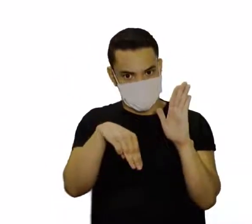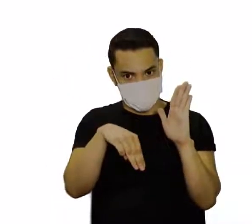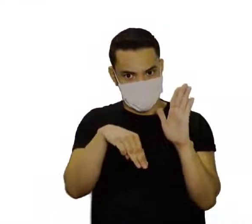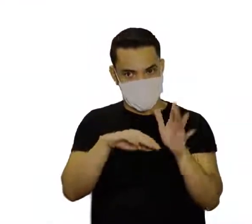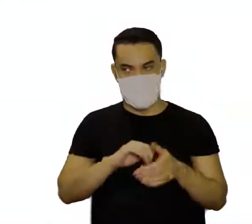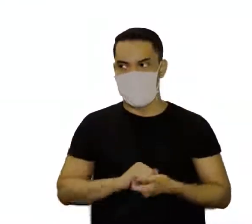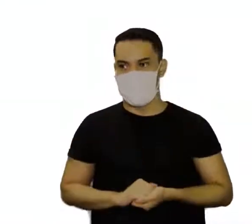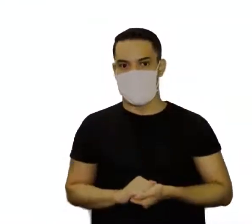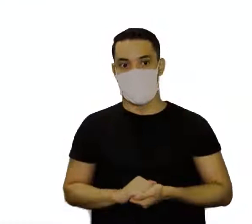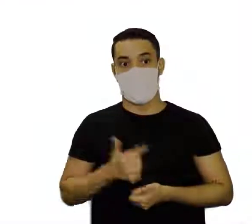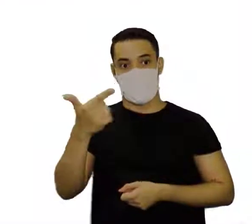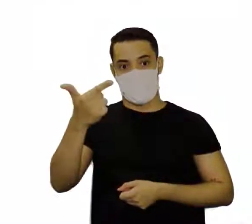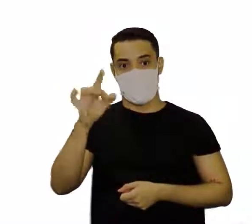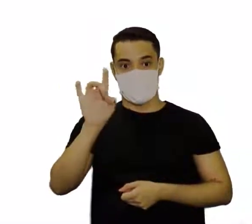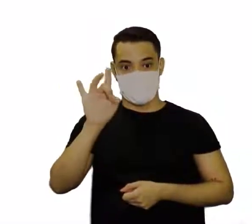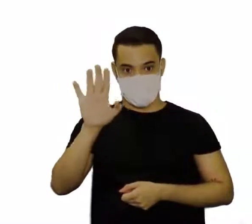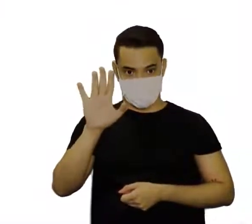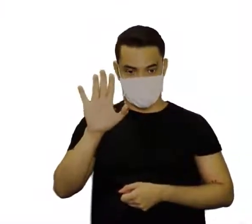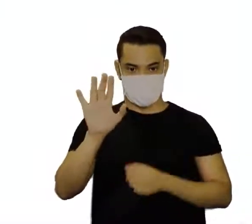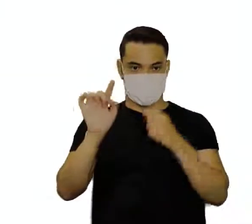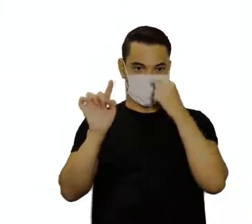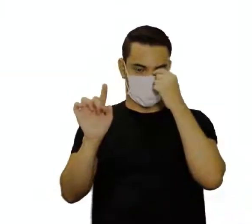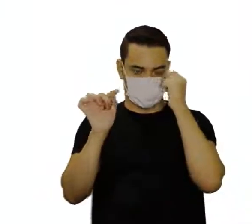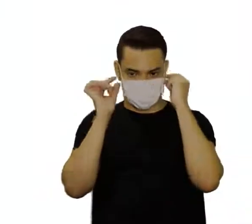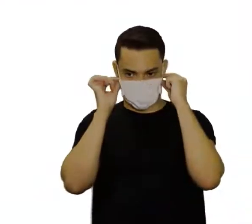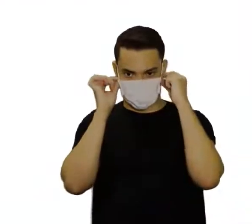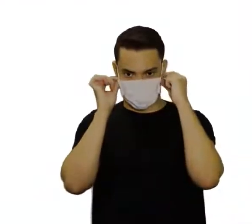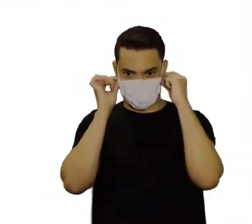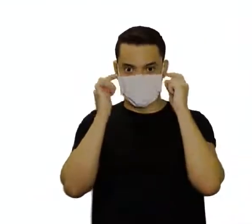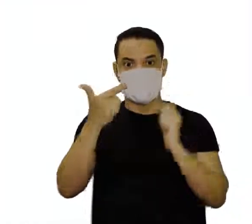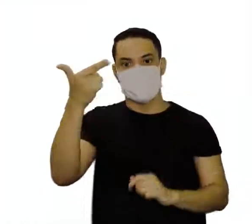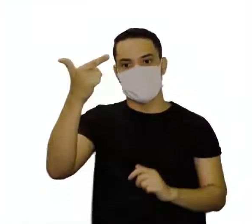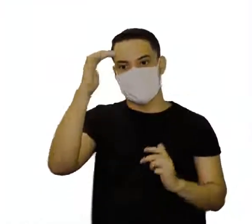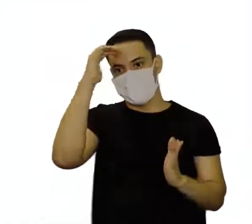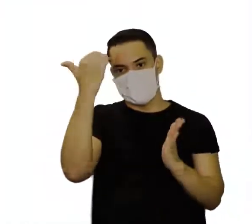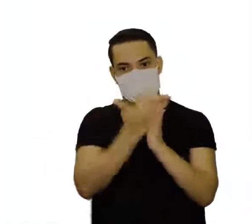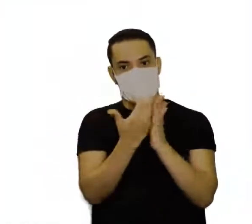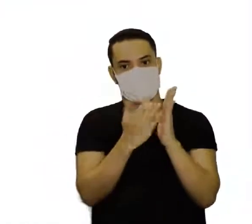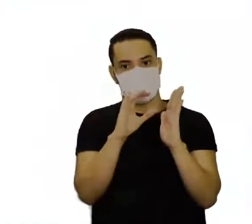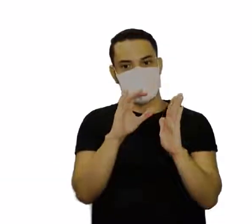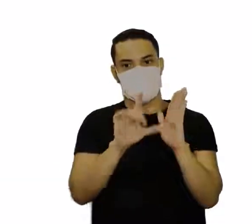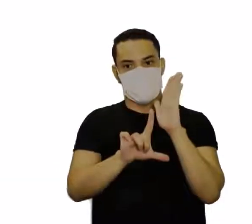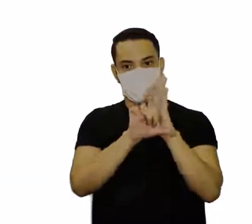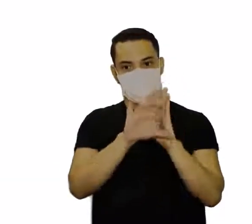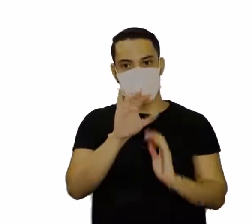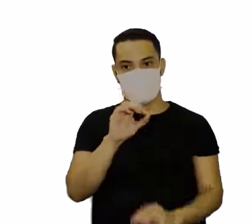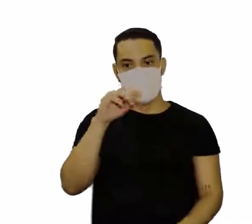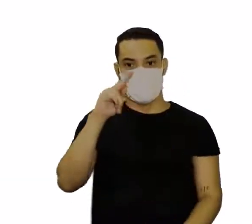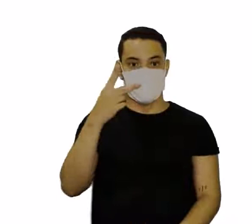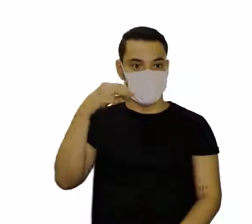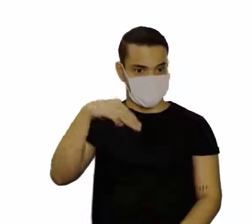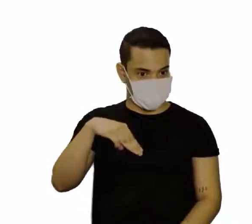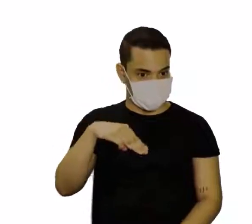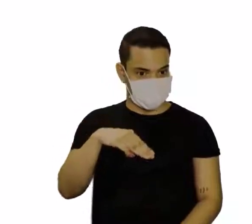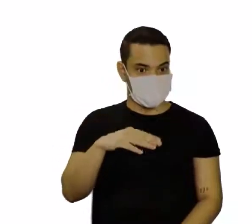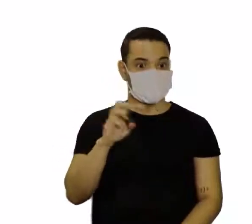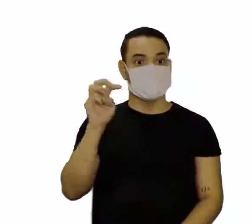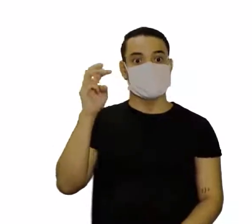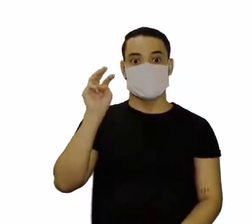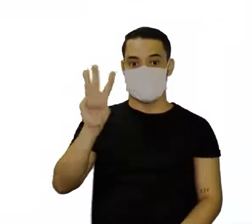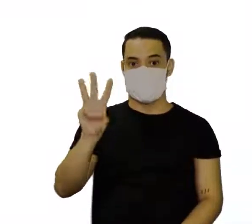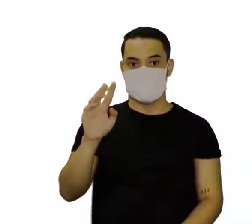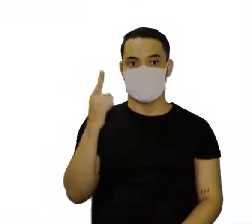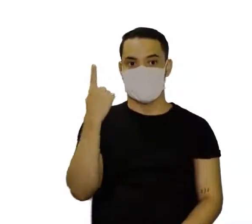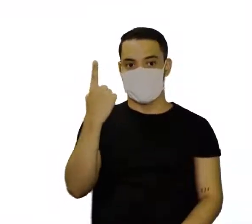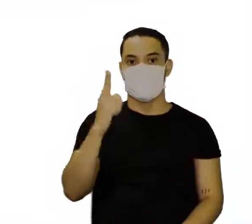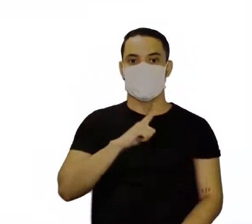ômico? 2. Somente o resistor 2 obedece à lei de Ohms? Só o resistor 2 é ômico? 3. Um dos resistores